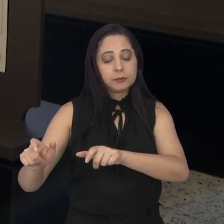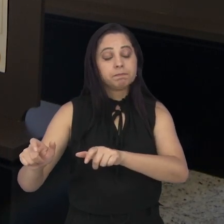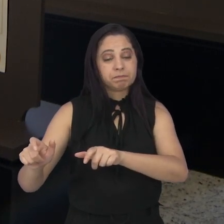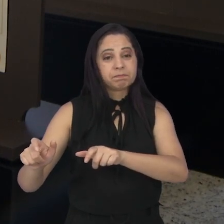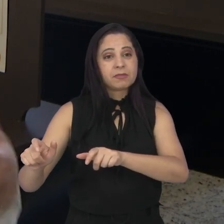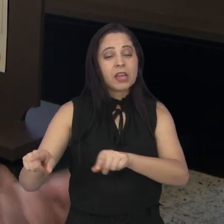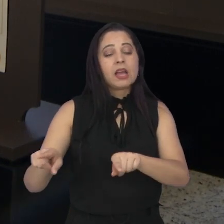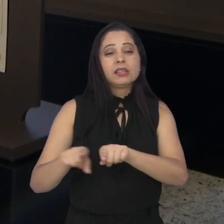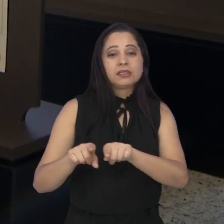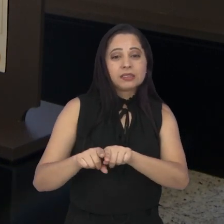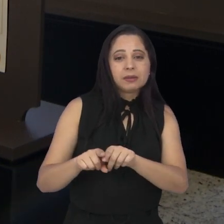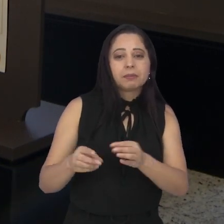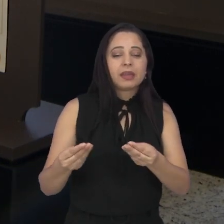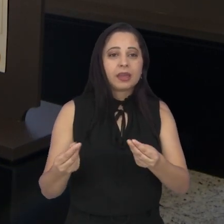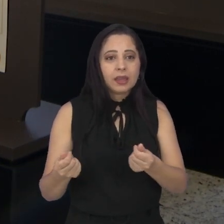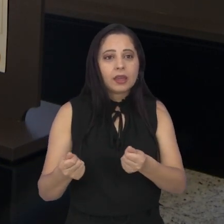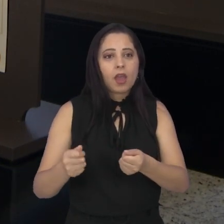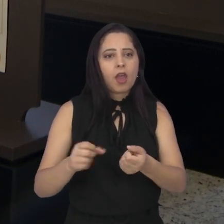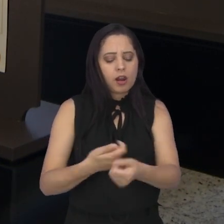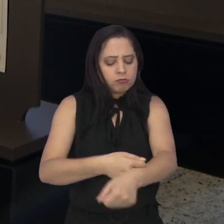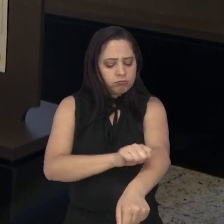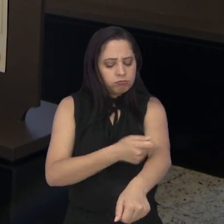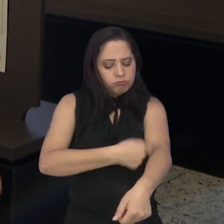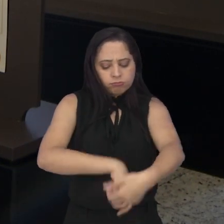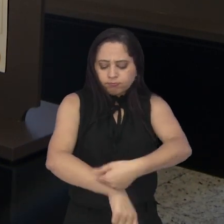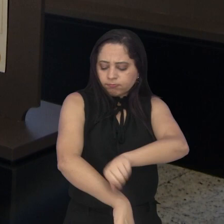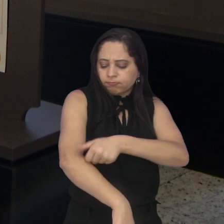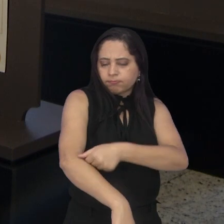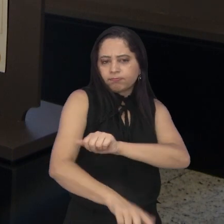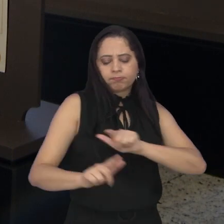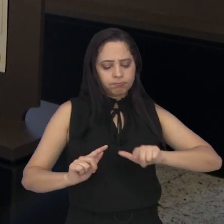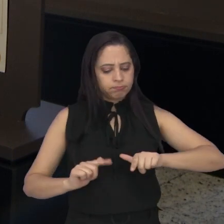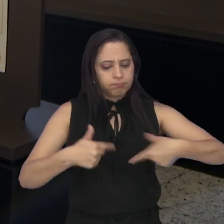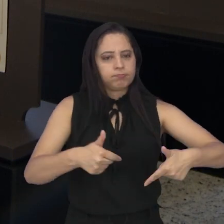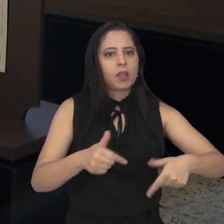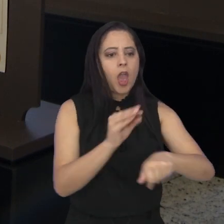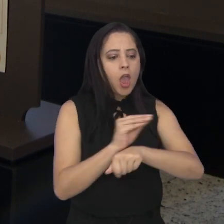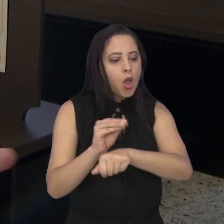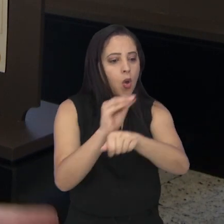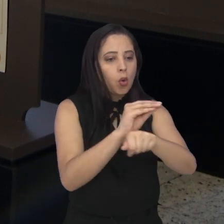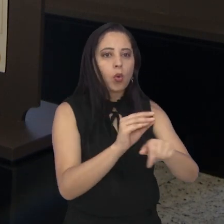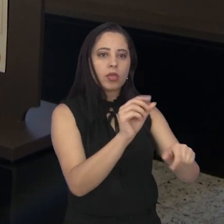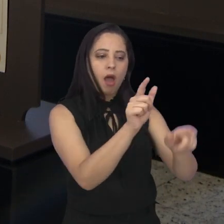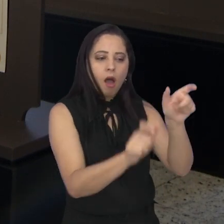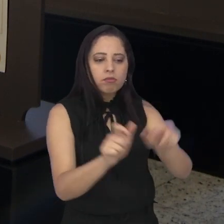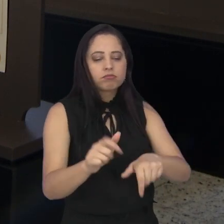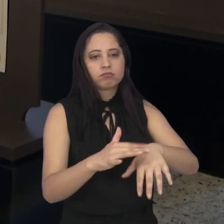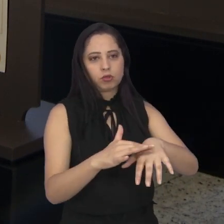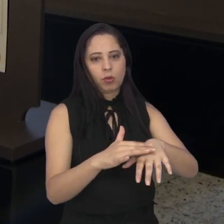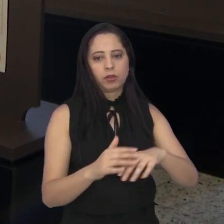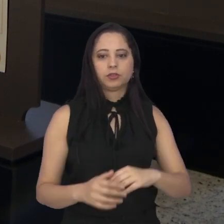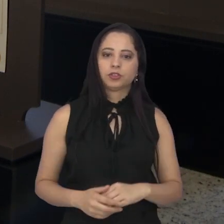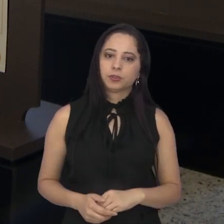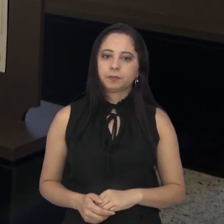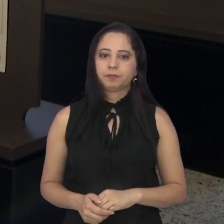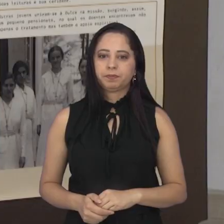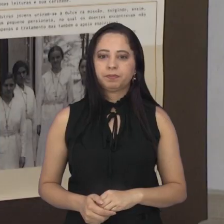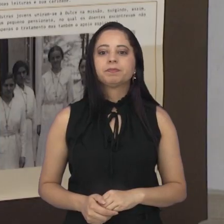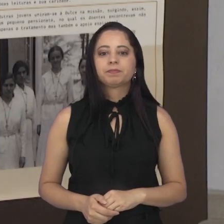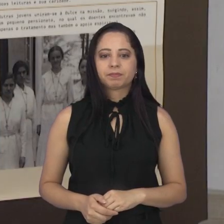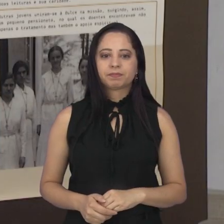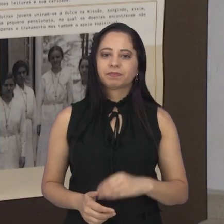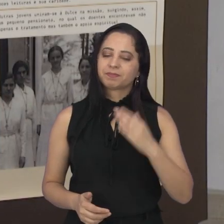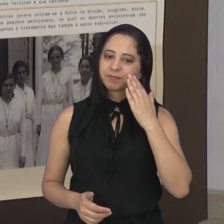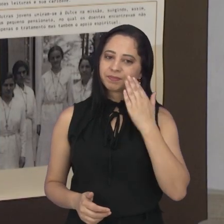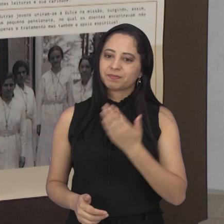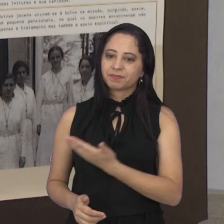época, também como na época da Covid, né, arregaçaram as mangas para se dedicar ao próximo. E